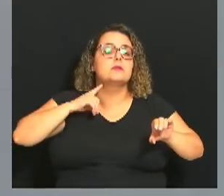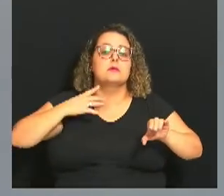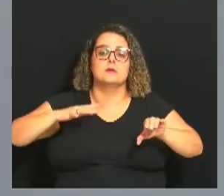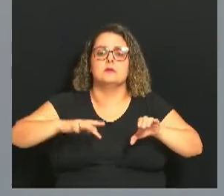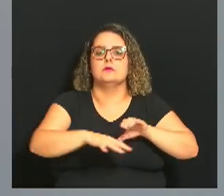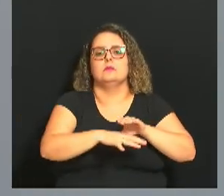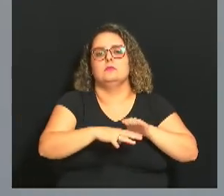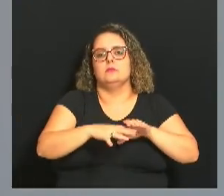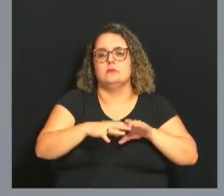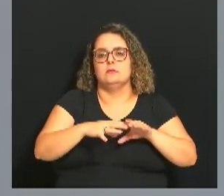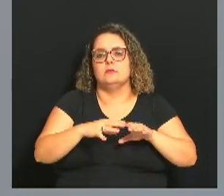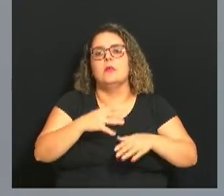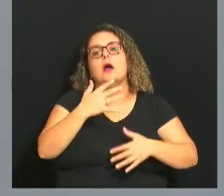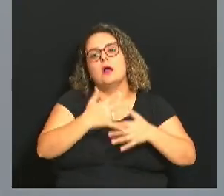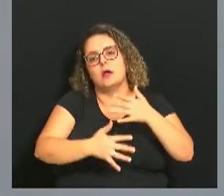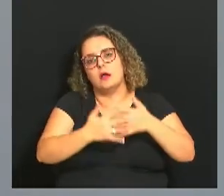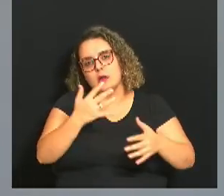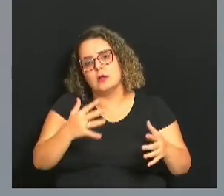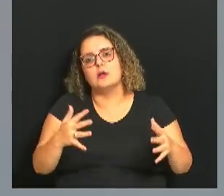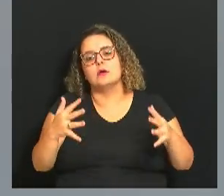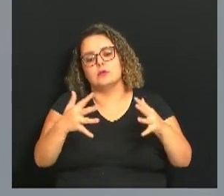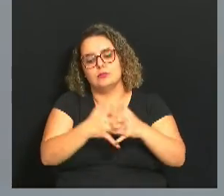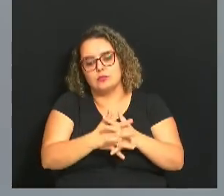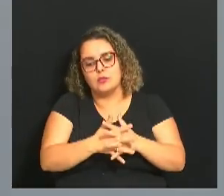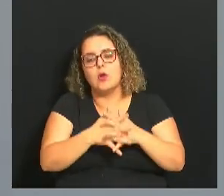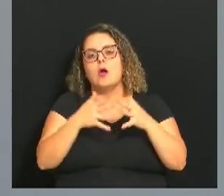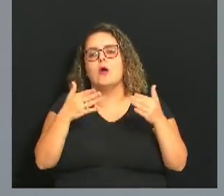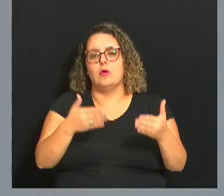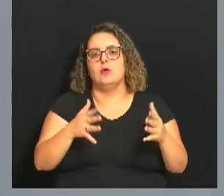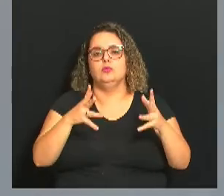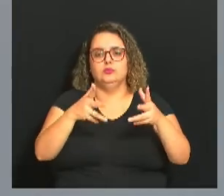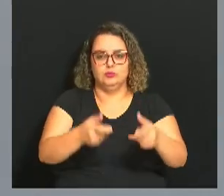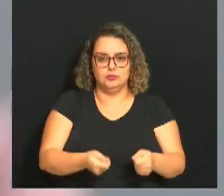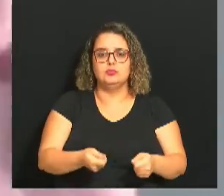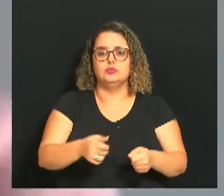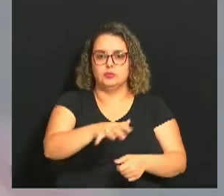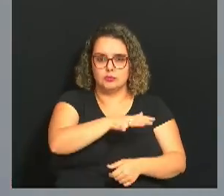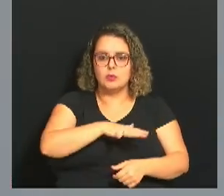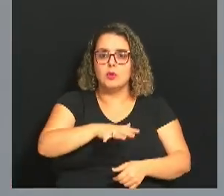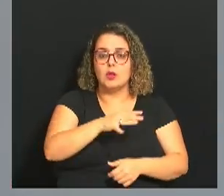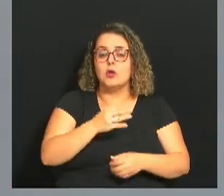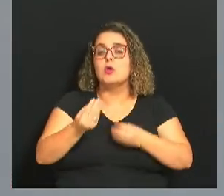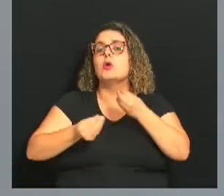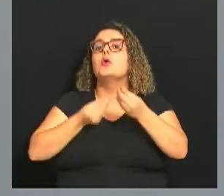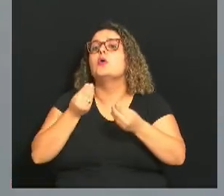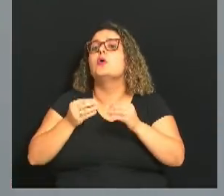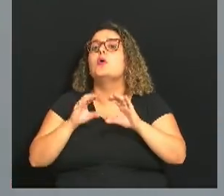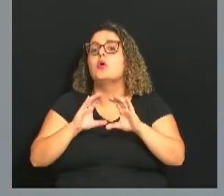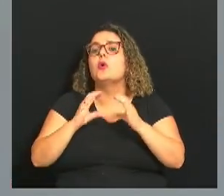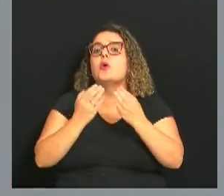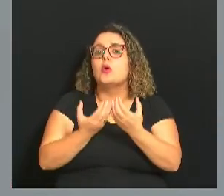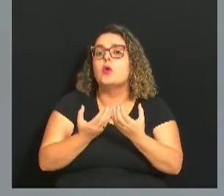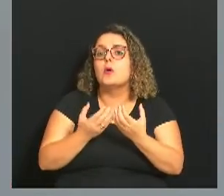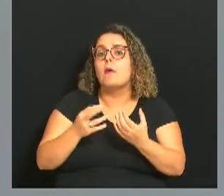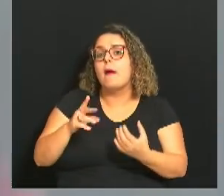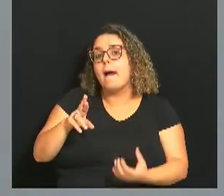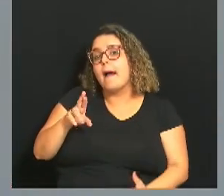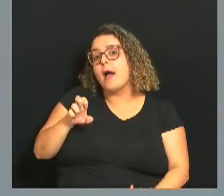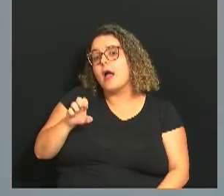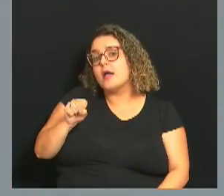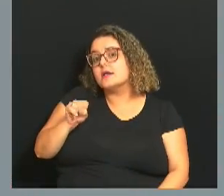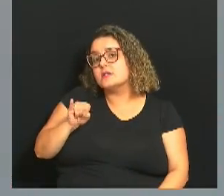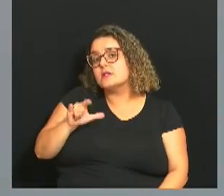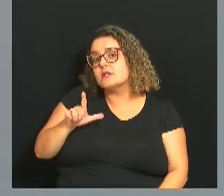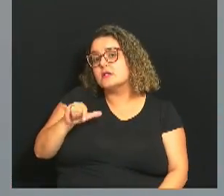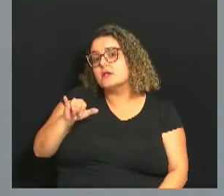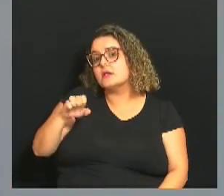impactar de que forma essa comunidade vai ser afetada e depois como essa comunidade, no que a gente chama de resiliência, vai conseguir, não